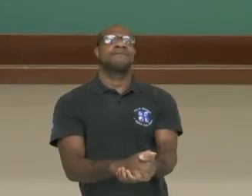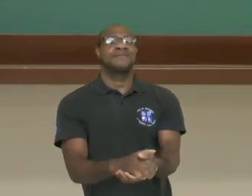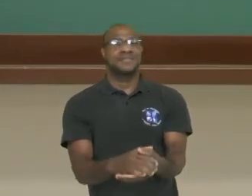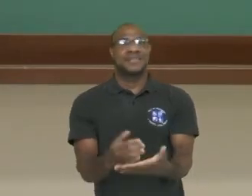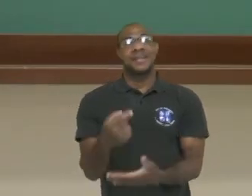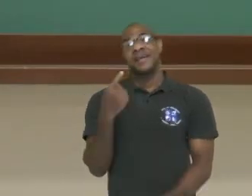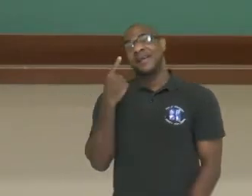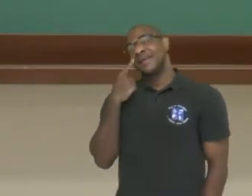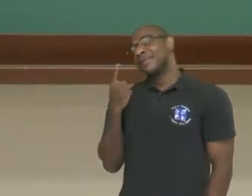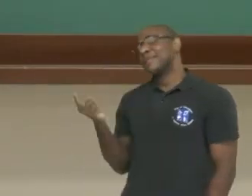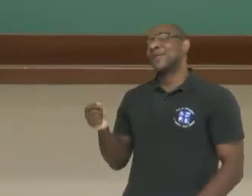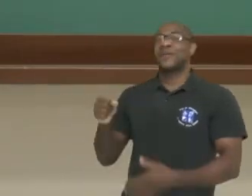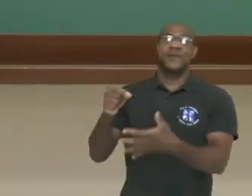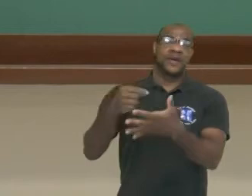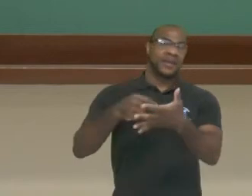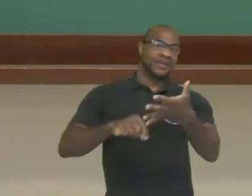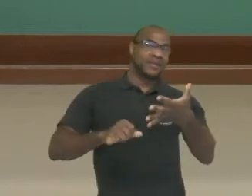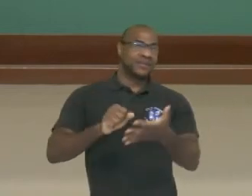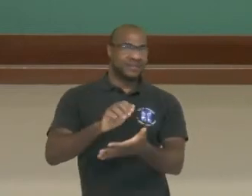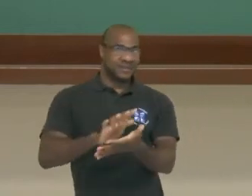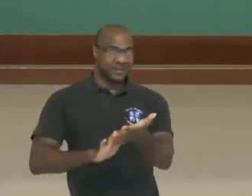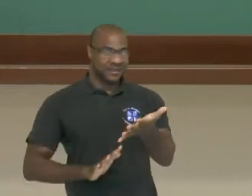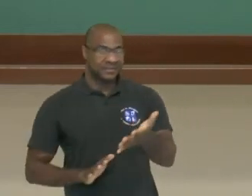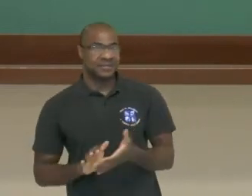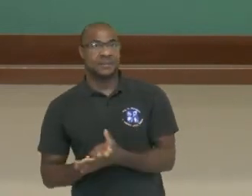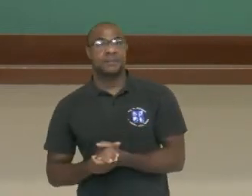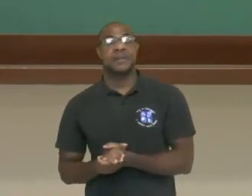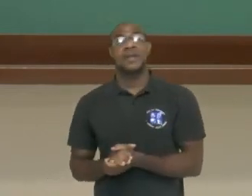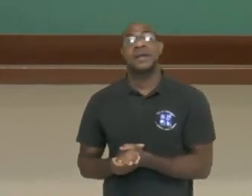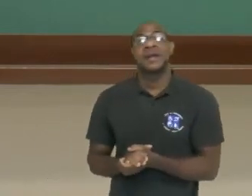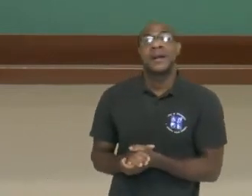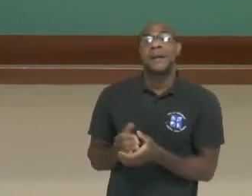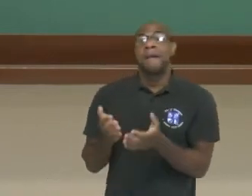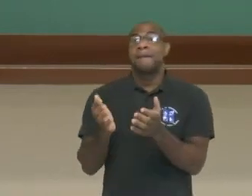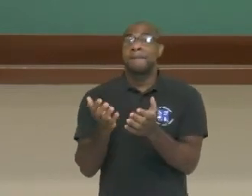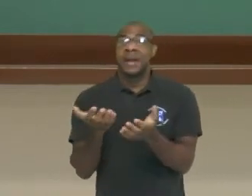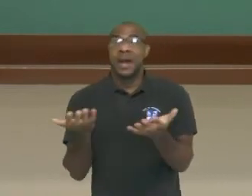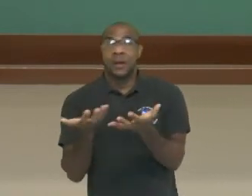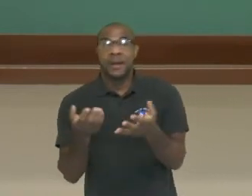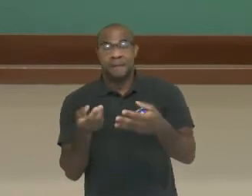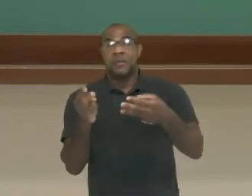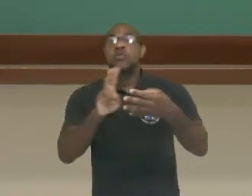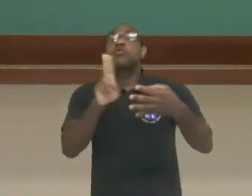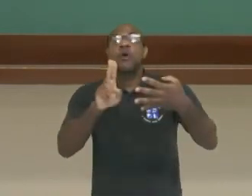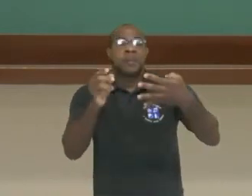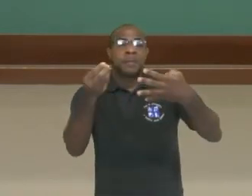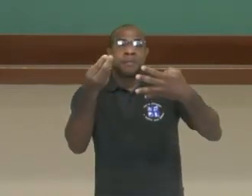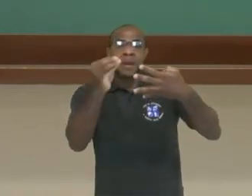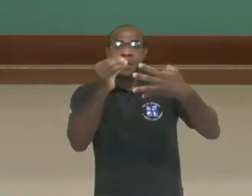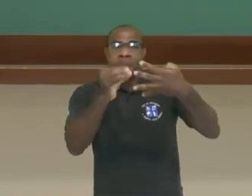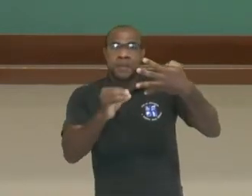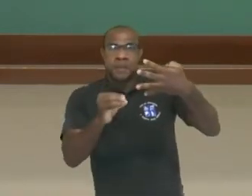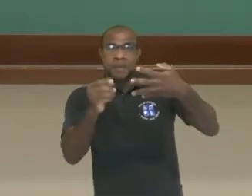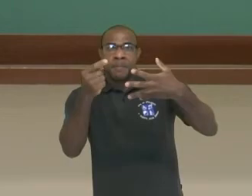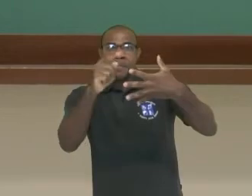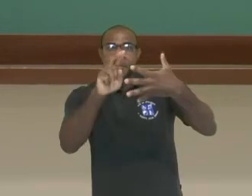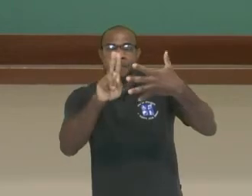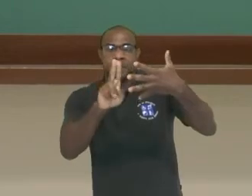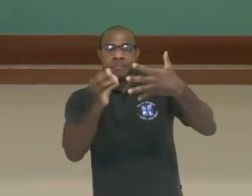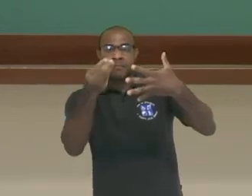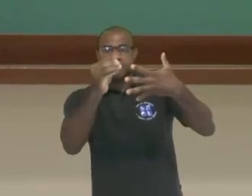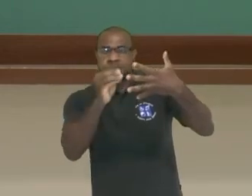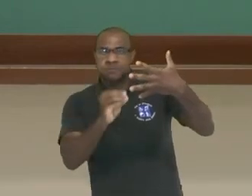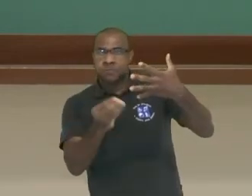Vamos para a correção da atividade? Então, o exercício pede a classificação dos óxidos que estão nas alternativas. Vamos